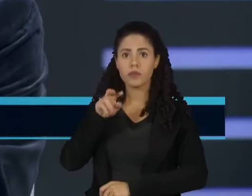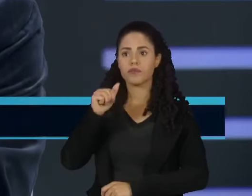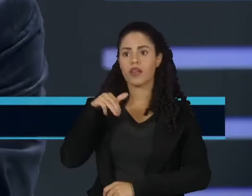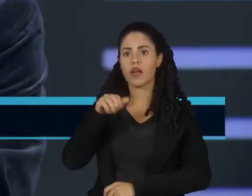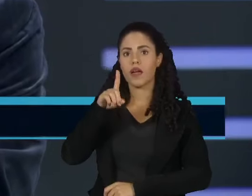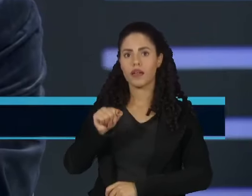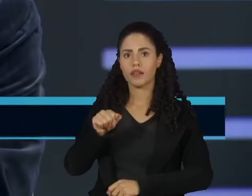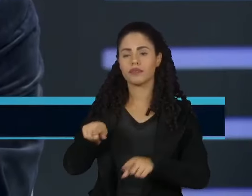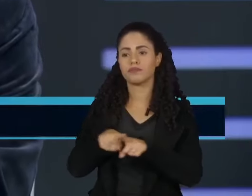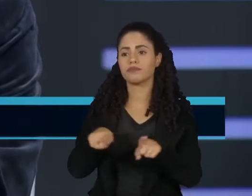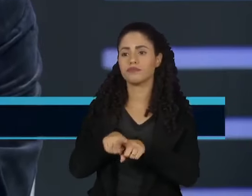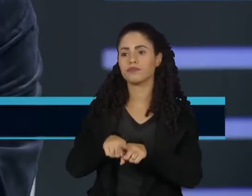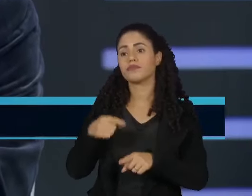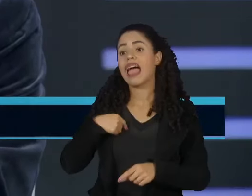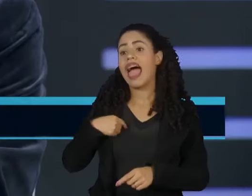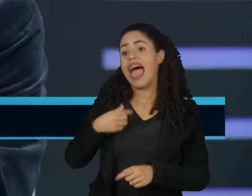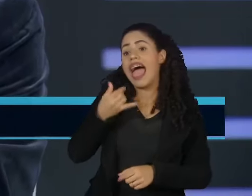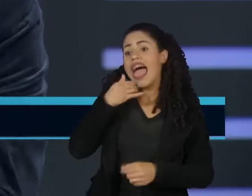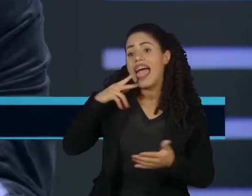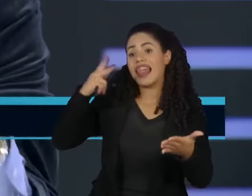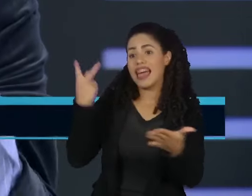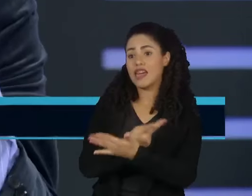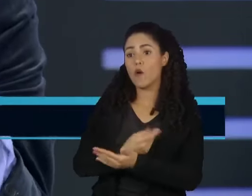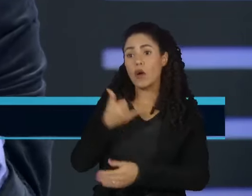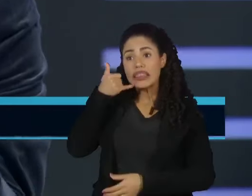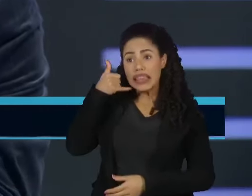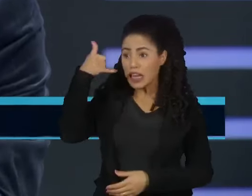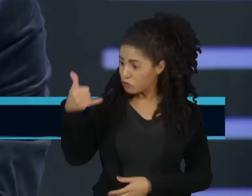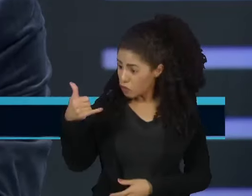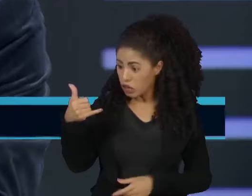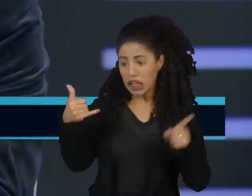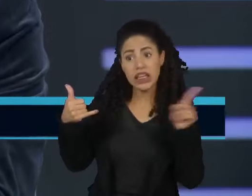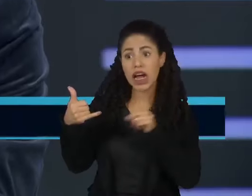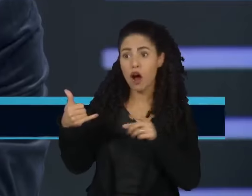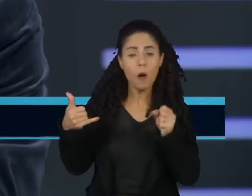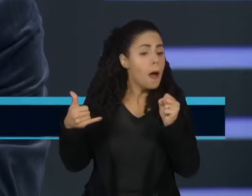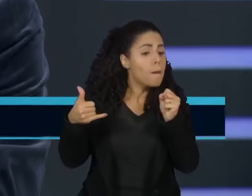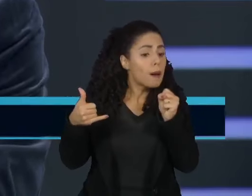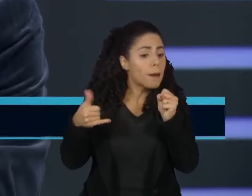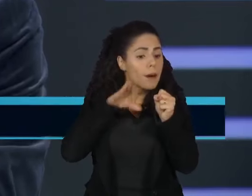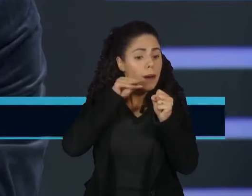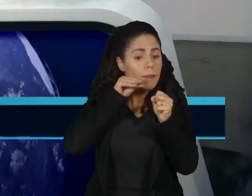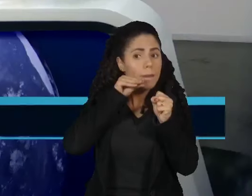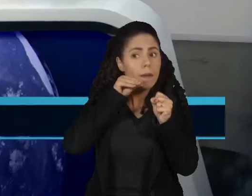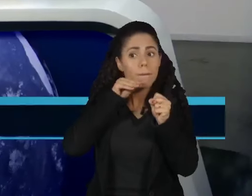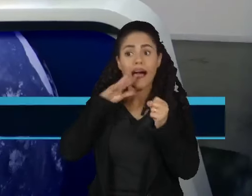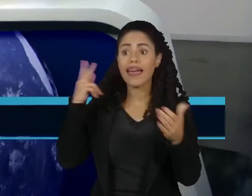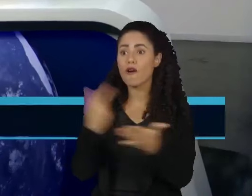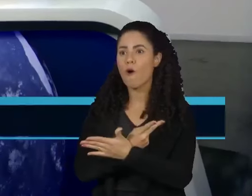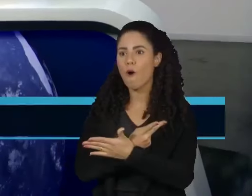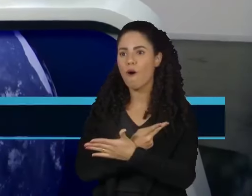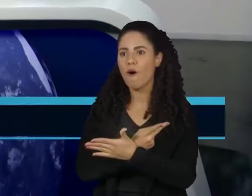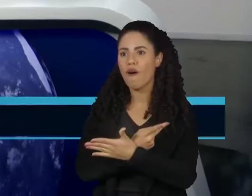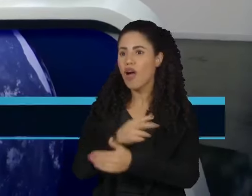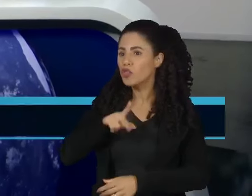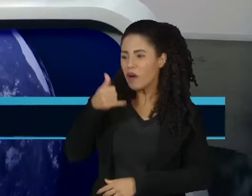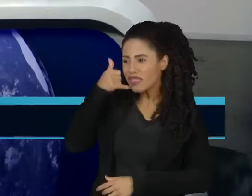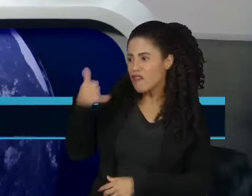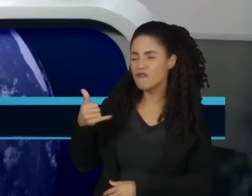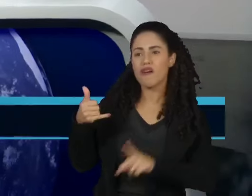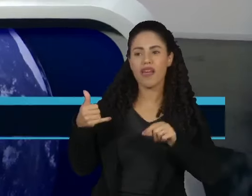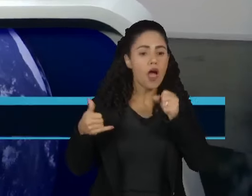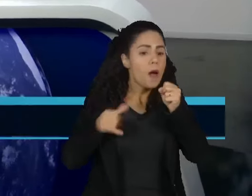o telefone. Você vê como deixou até a apresentadora e nossa assistente. Fica desnorteada, né? Com essa gritaria. Nessa discussão